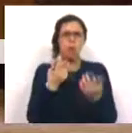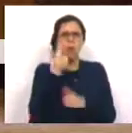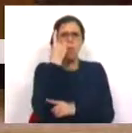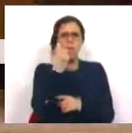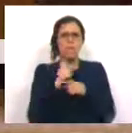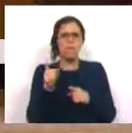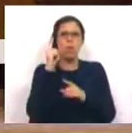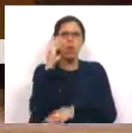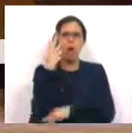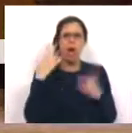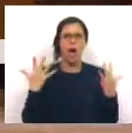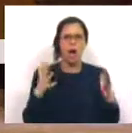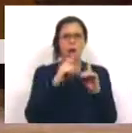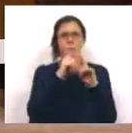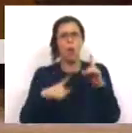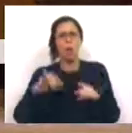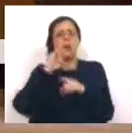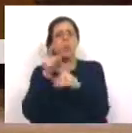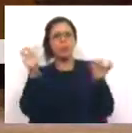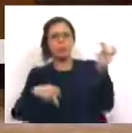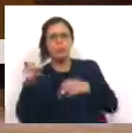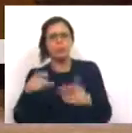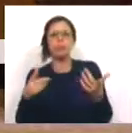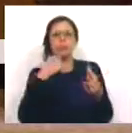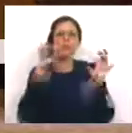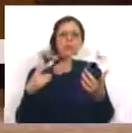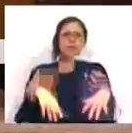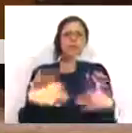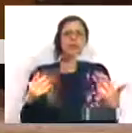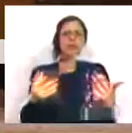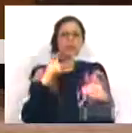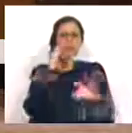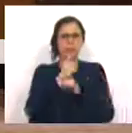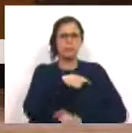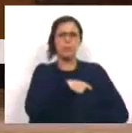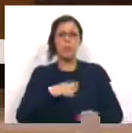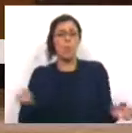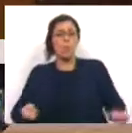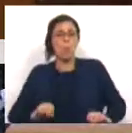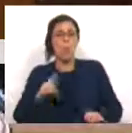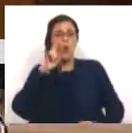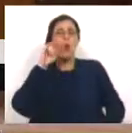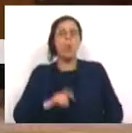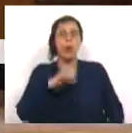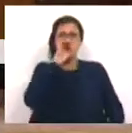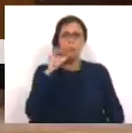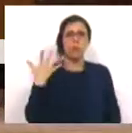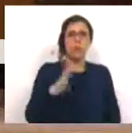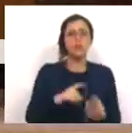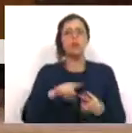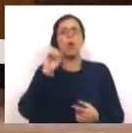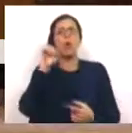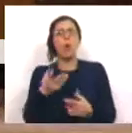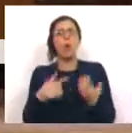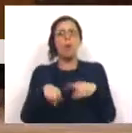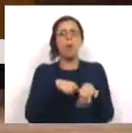monoculturas de eucalipto, conjugados com outros fatores, como a extinção de corpos de vigilância importantes, como os guardas florestais, ou também